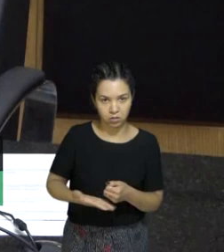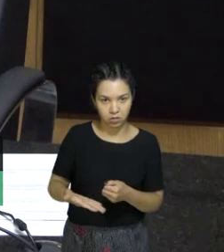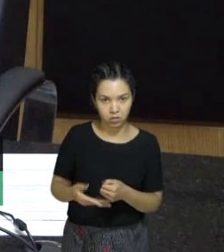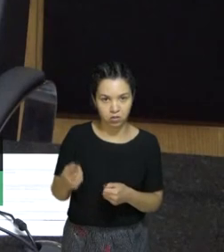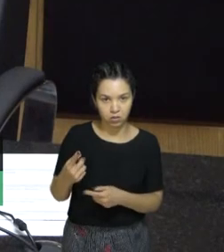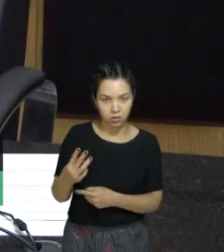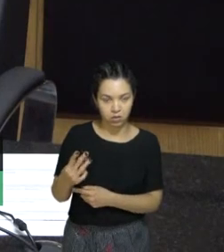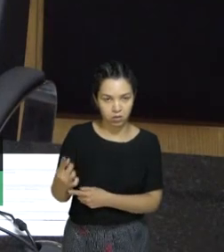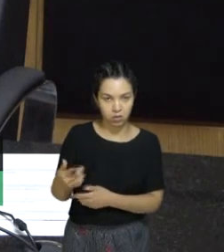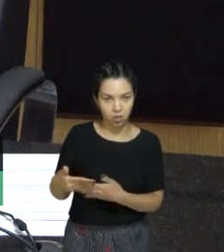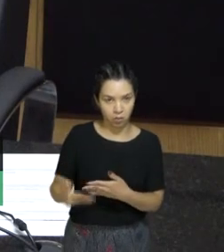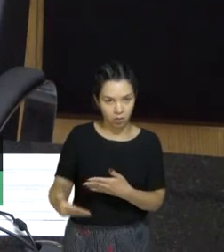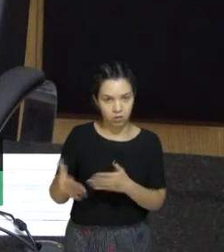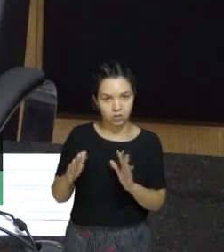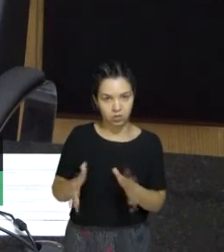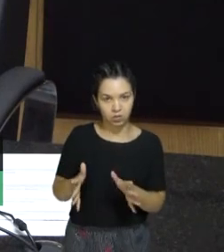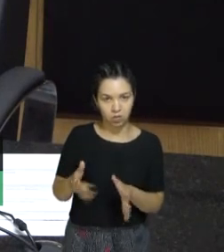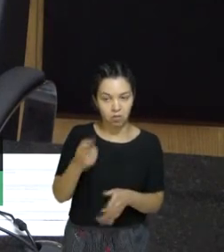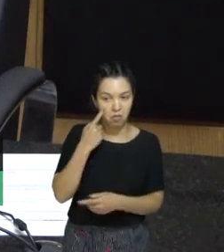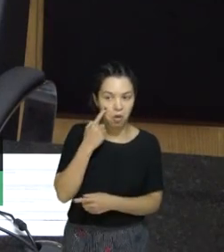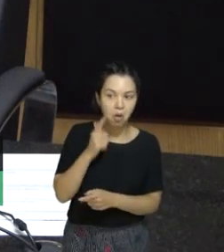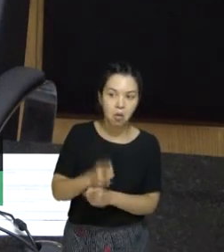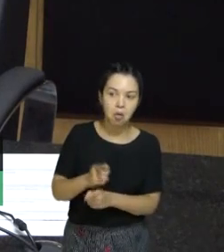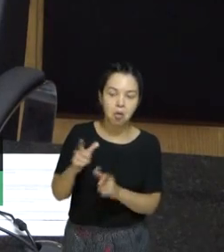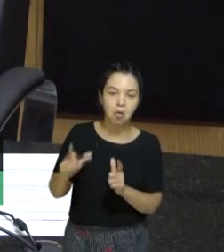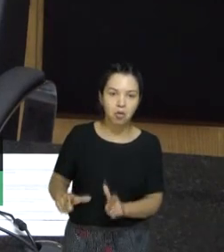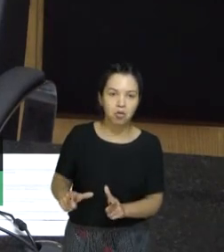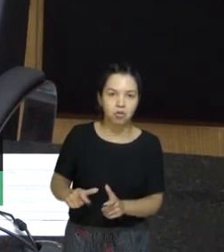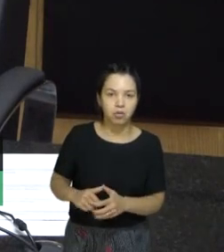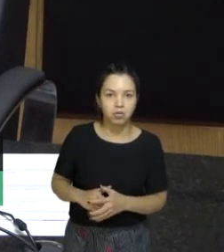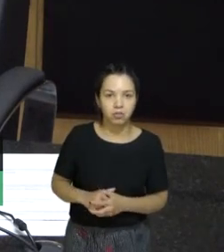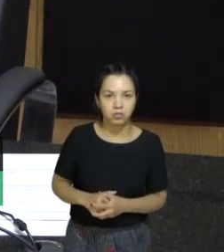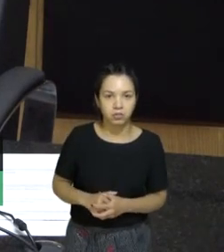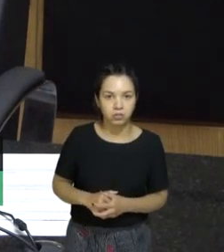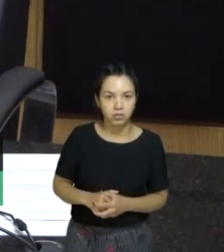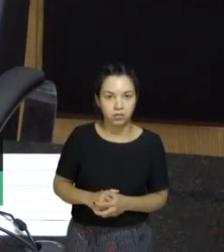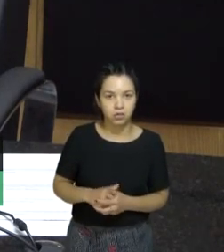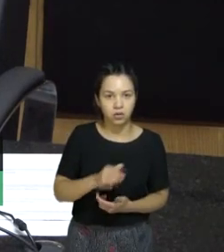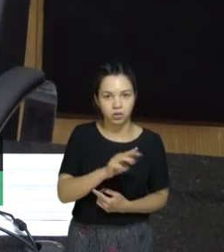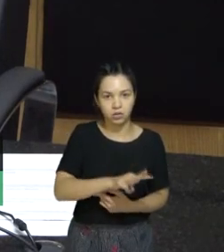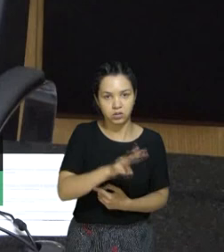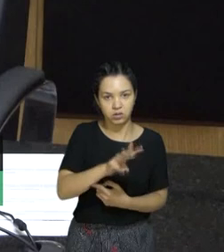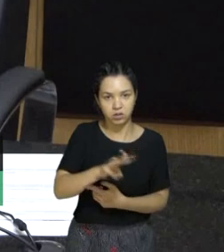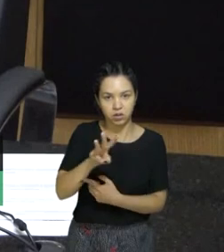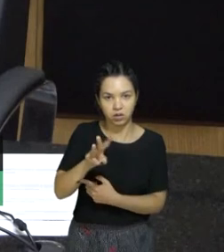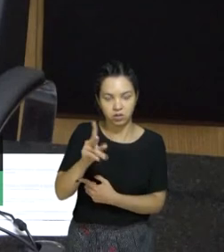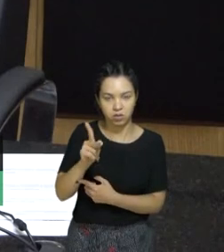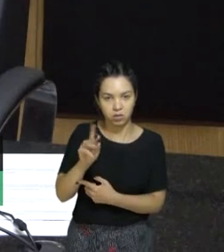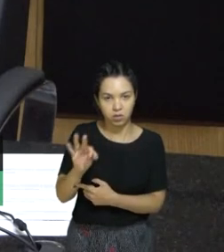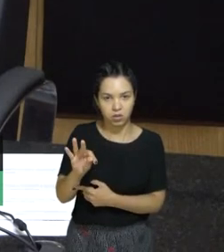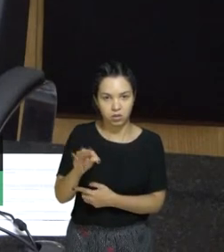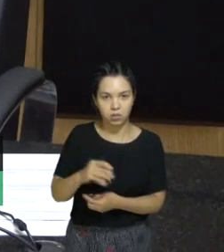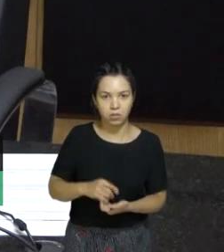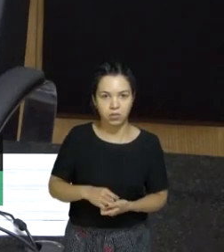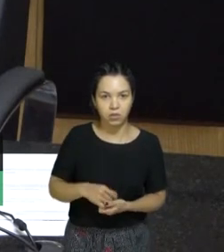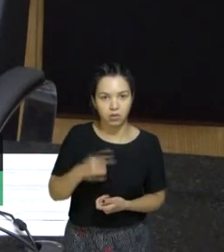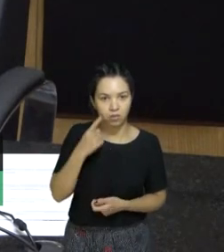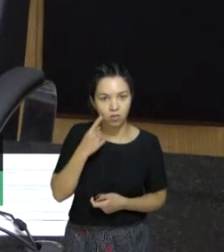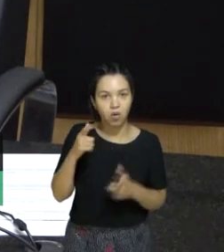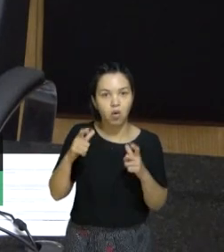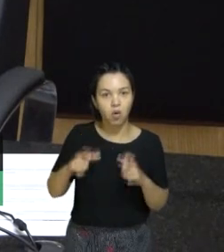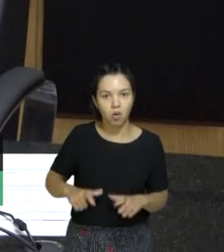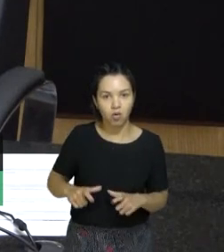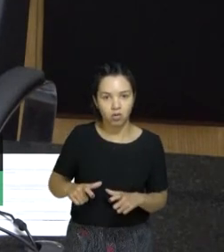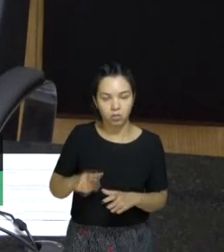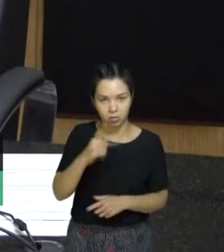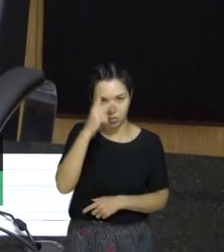vamos ver. Né, se a gente acha, aonde? Está aqui no site oficial do Partido dos Trabalhadores. Então, a gente vamos ver onde é que estão esses 1.200, que é muita